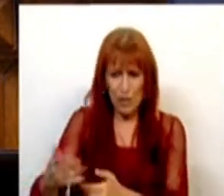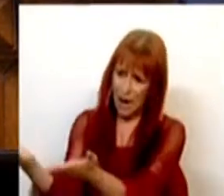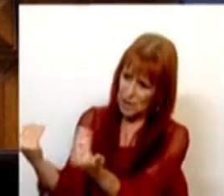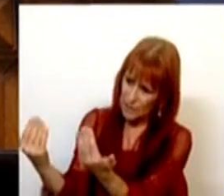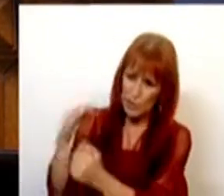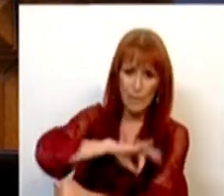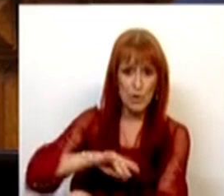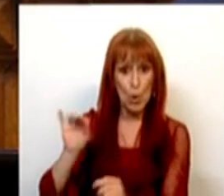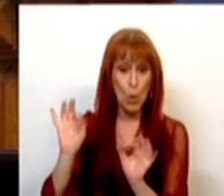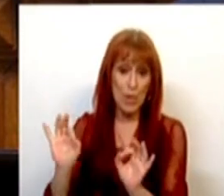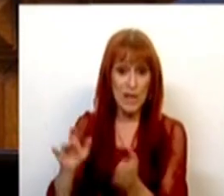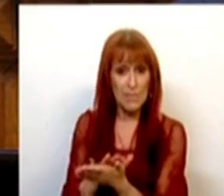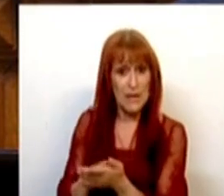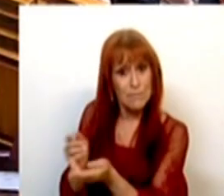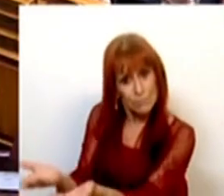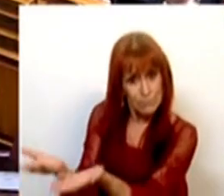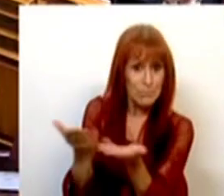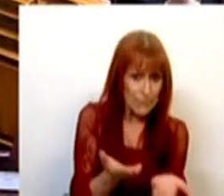profissionais para os cuidados primários.